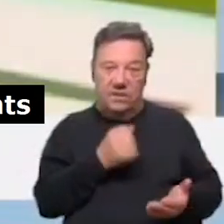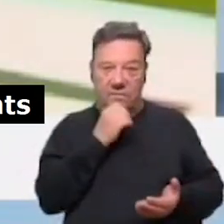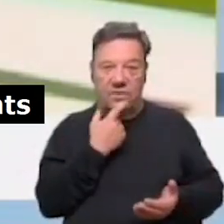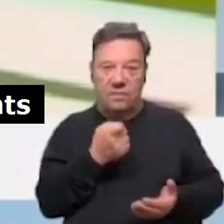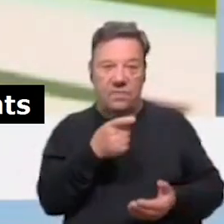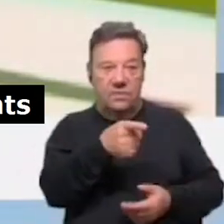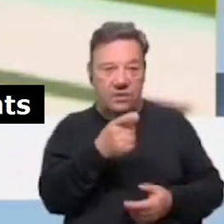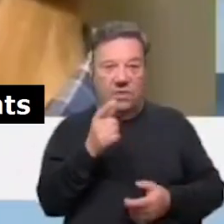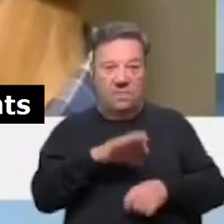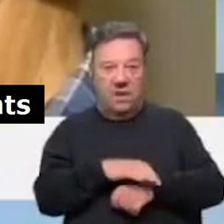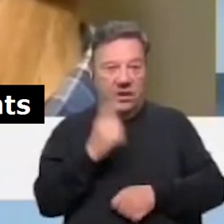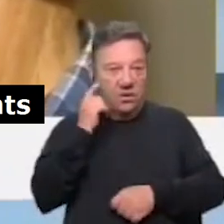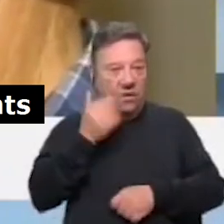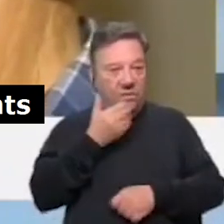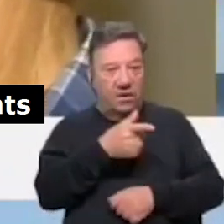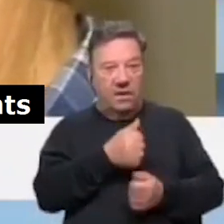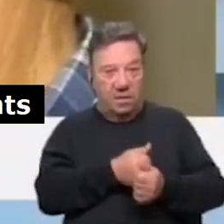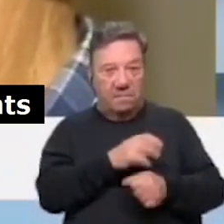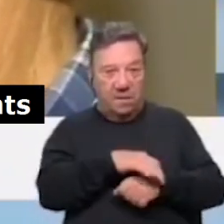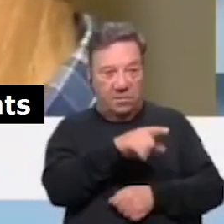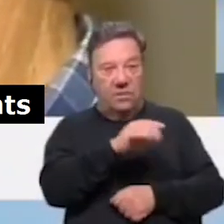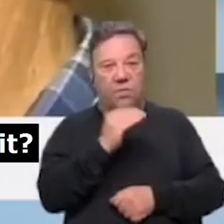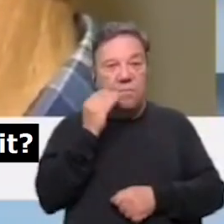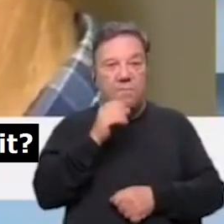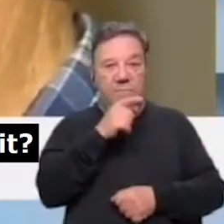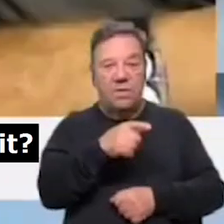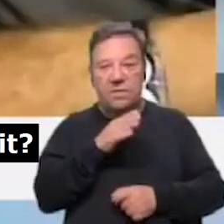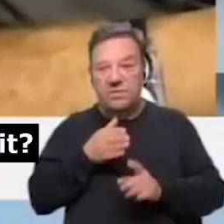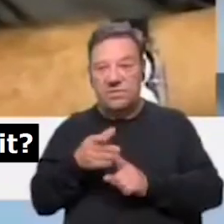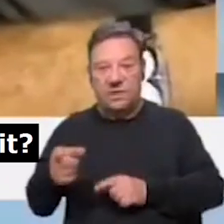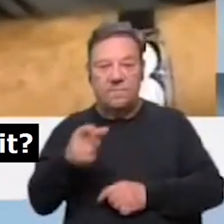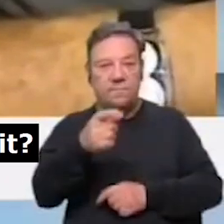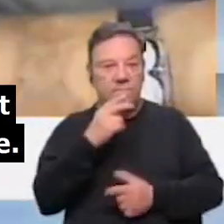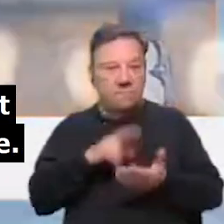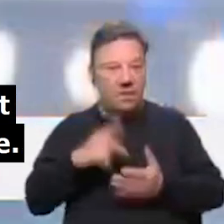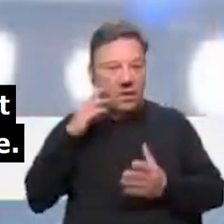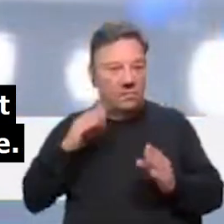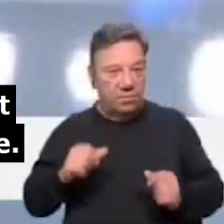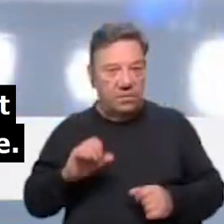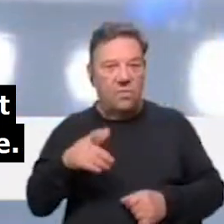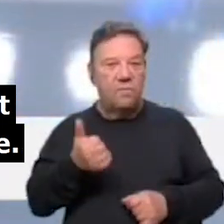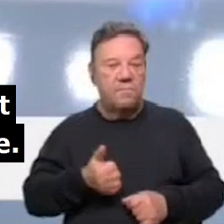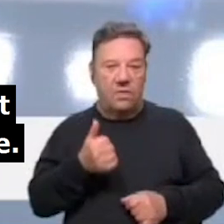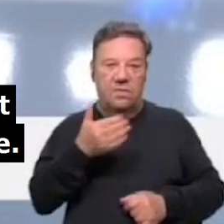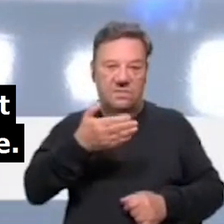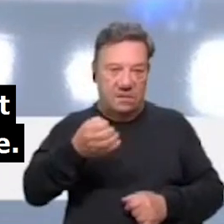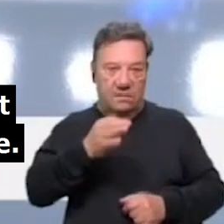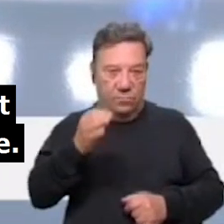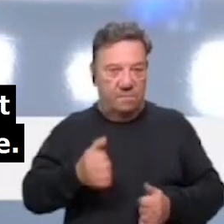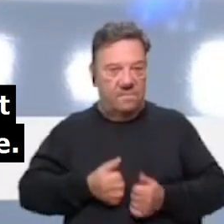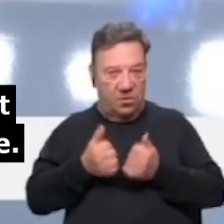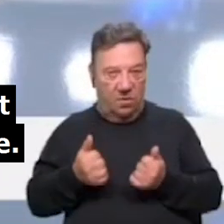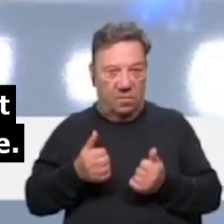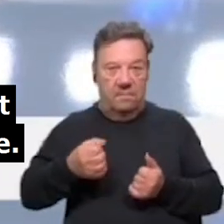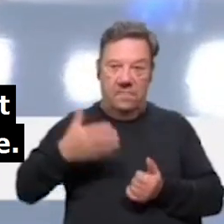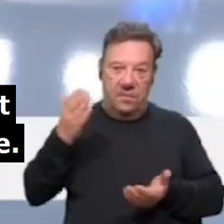perguntar aos seus autor rinos não é assistentes e como é que podem efetivamente chegar is definitivamente ou melhor em 70% melhorou é o primeiro